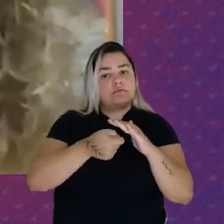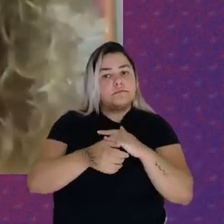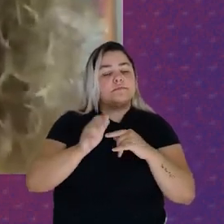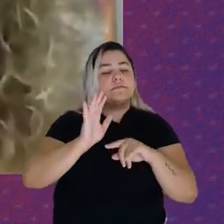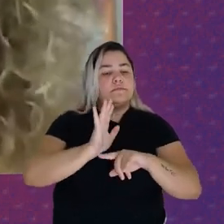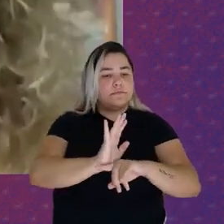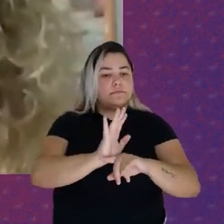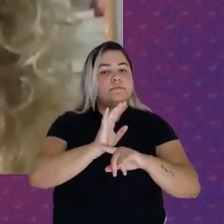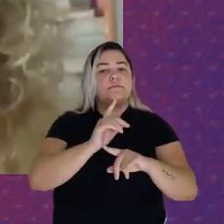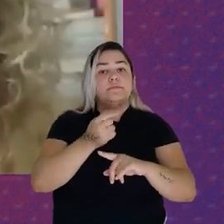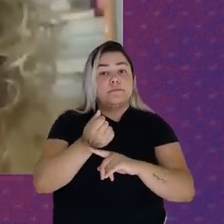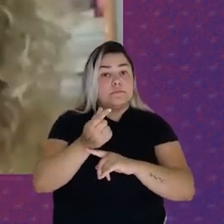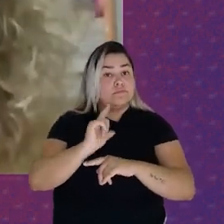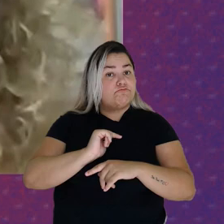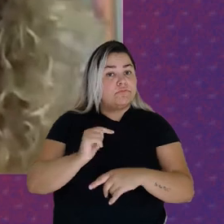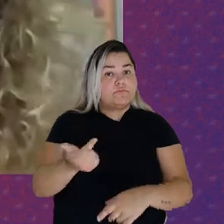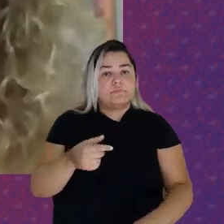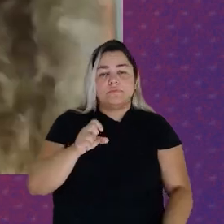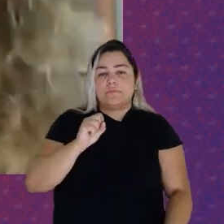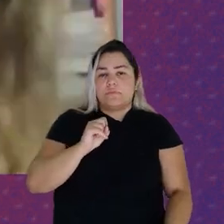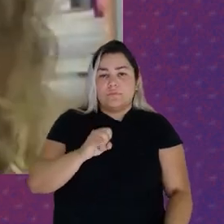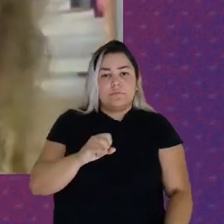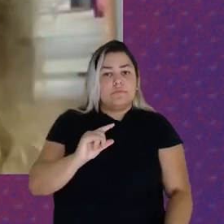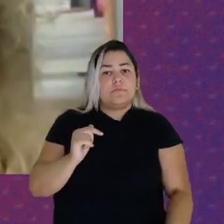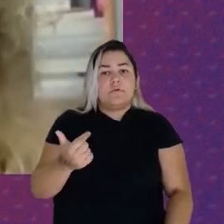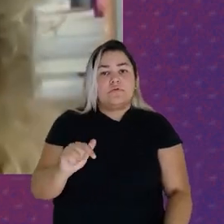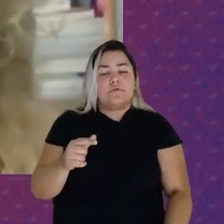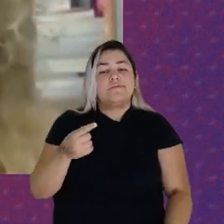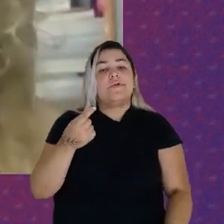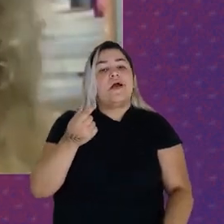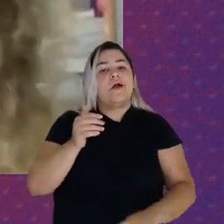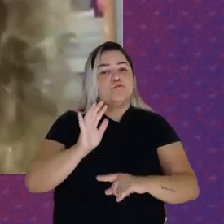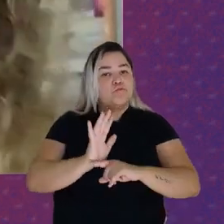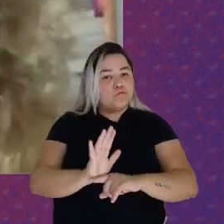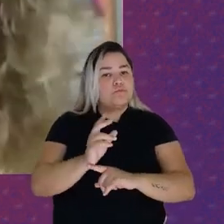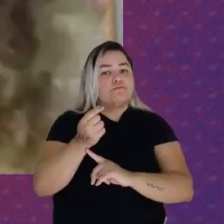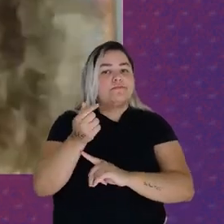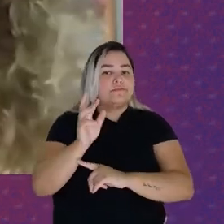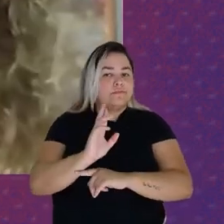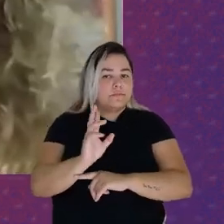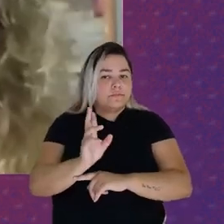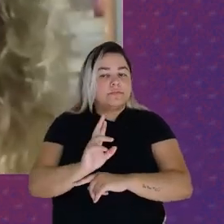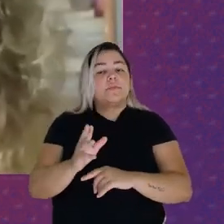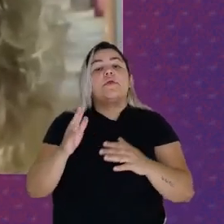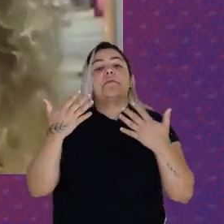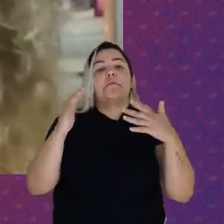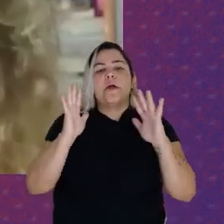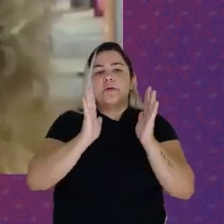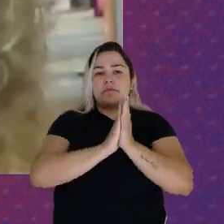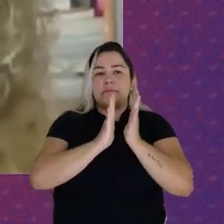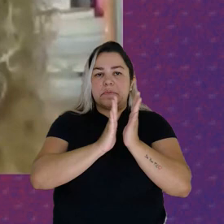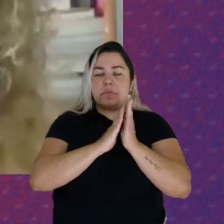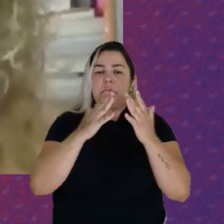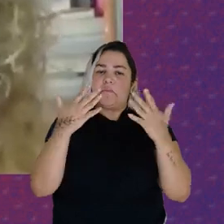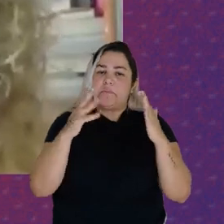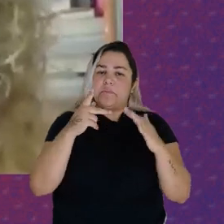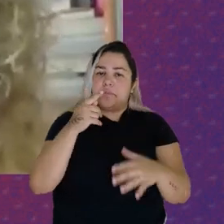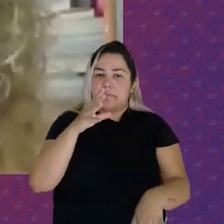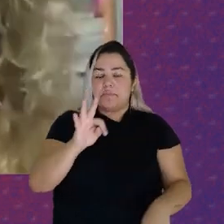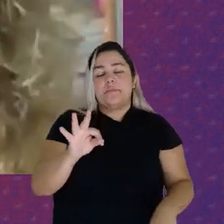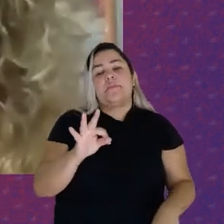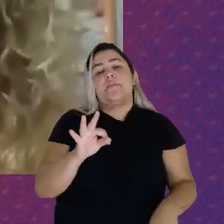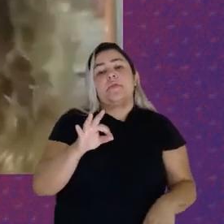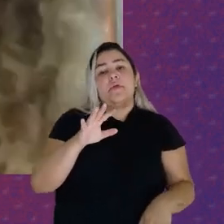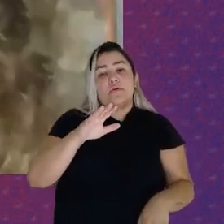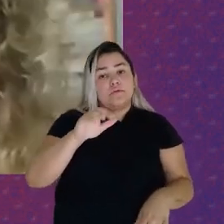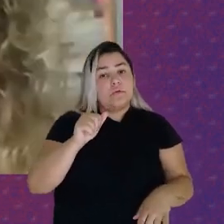fazer campanha se a gente não tiver recursos, se a gente não tiver dinheiro. Então, eu parabenizo mais uma vez o PT por isso e provoco os partidos